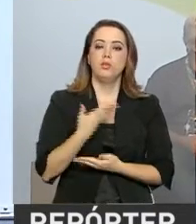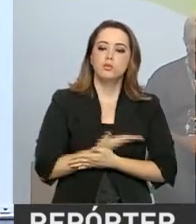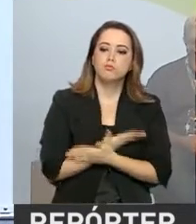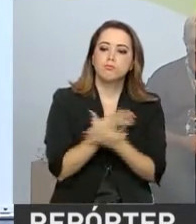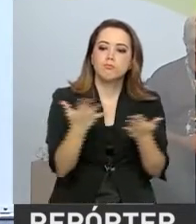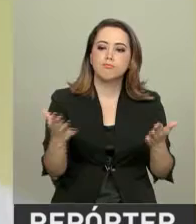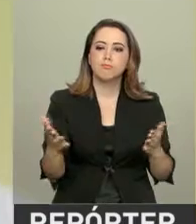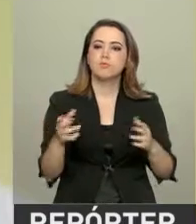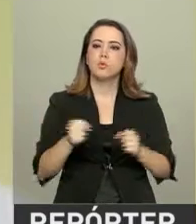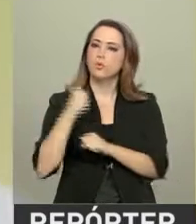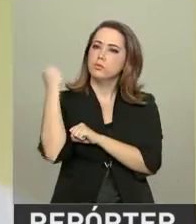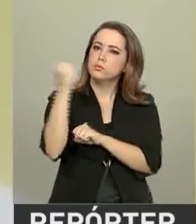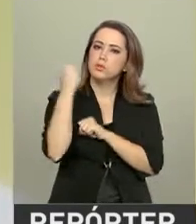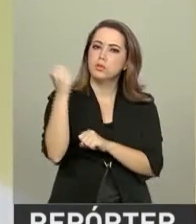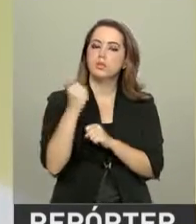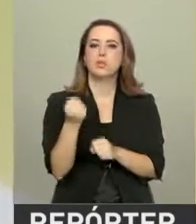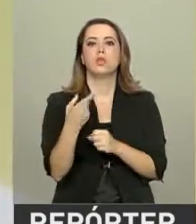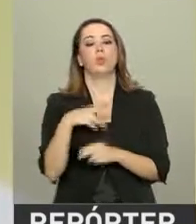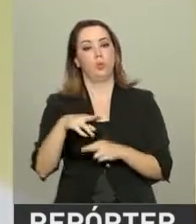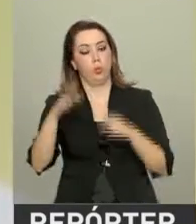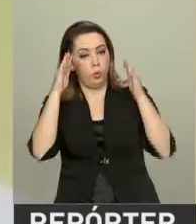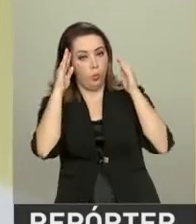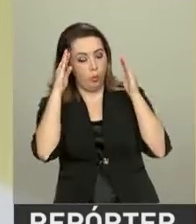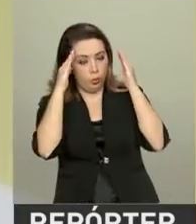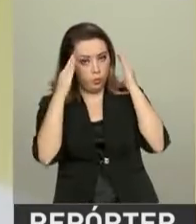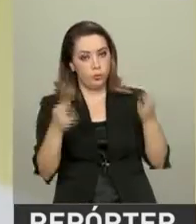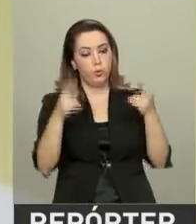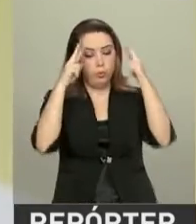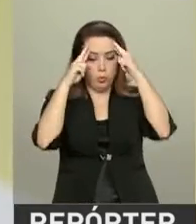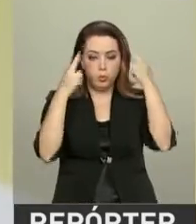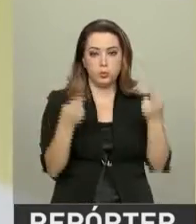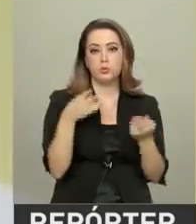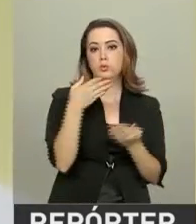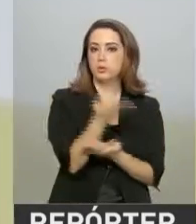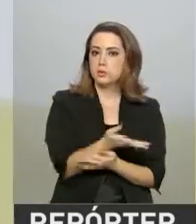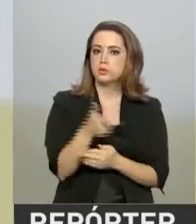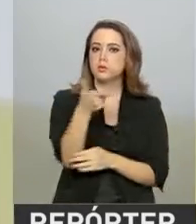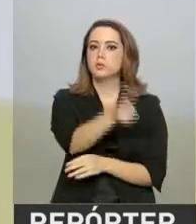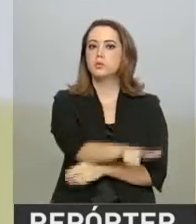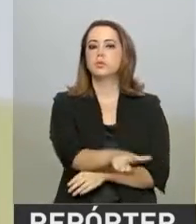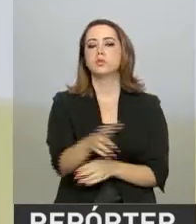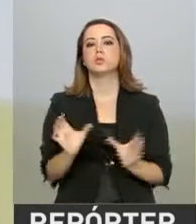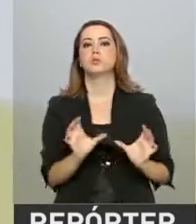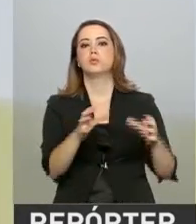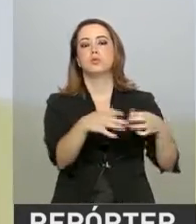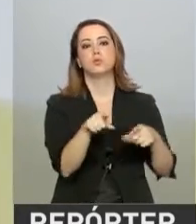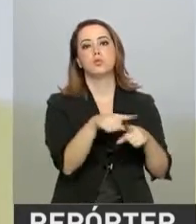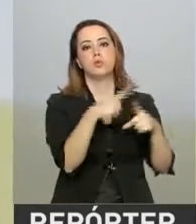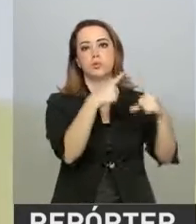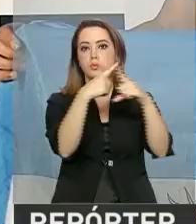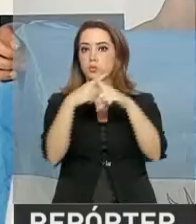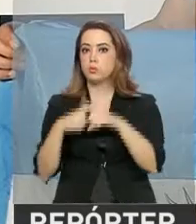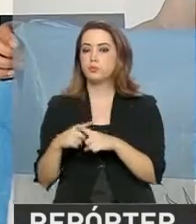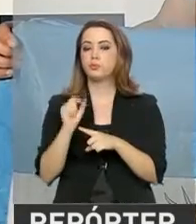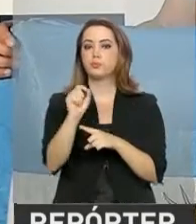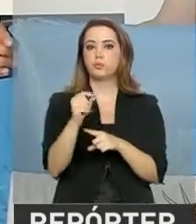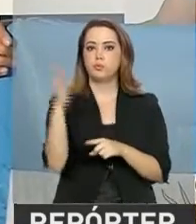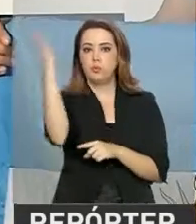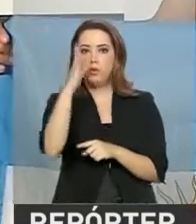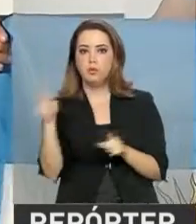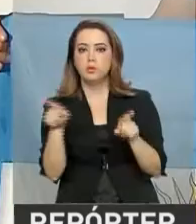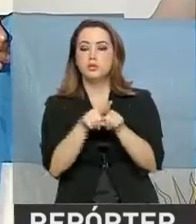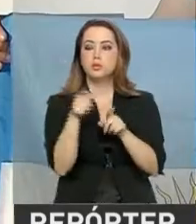incentivar as equipes sem desrespeitar os adversários os governos do brasil e da argentina vão lançar uma campanha e os